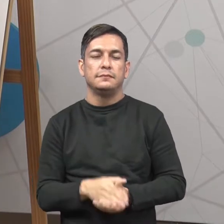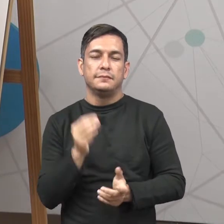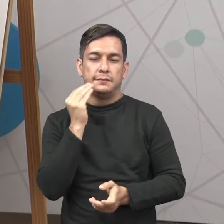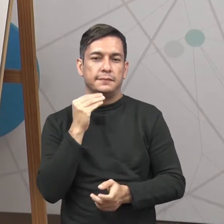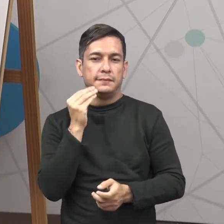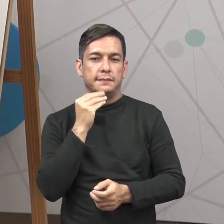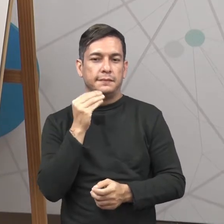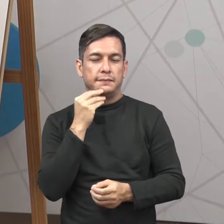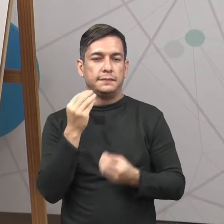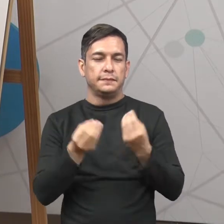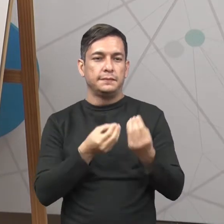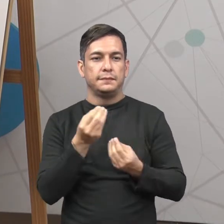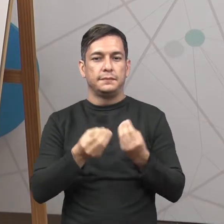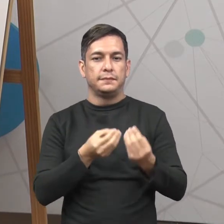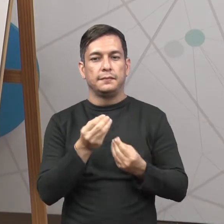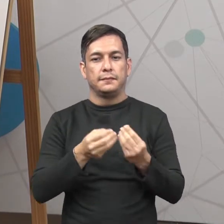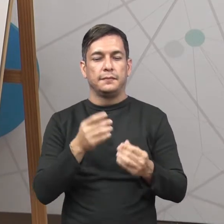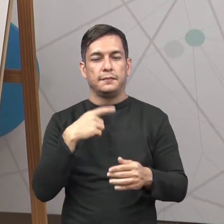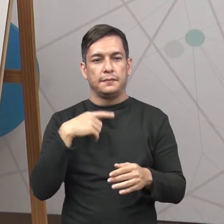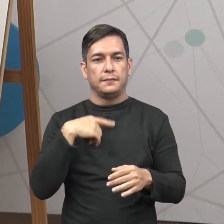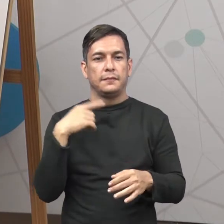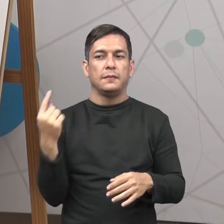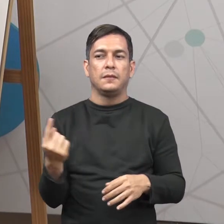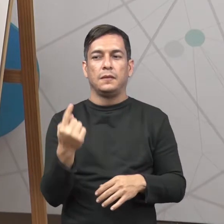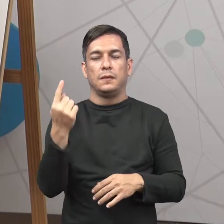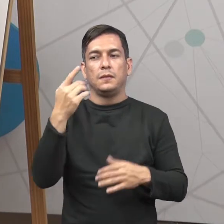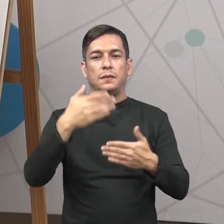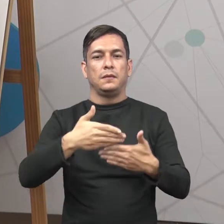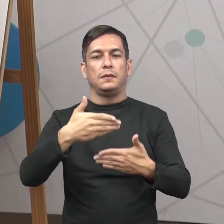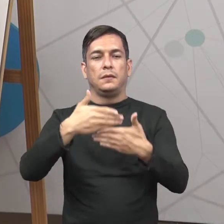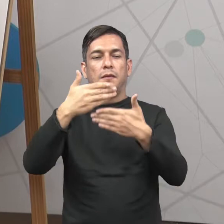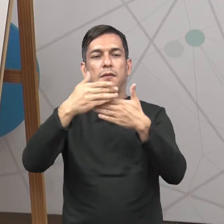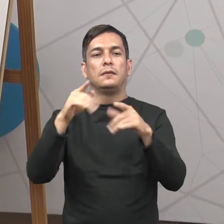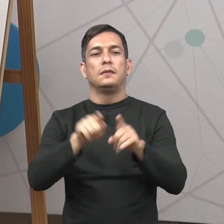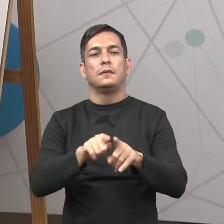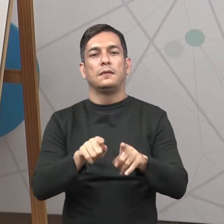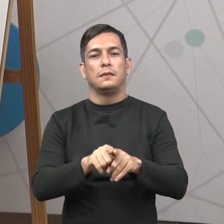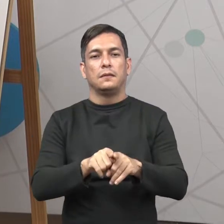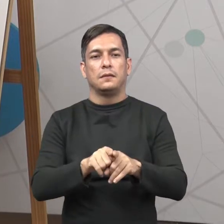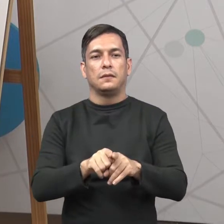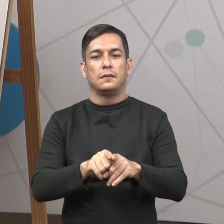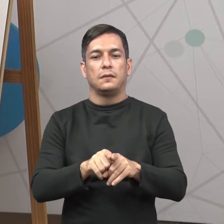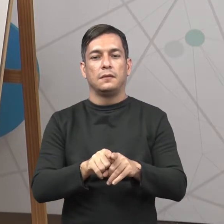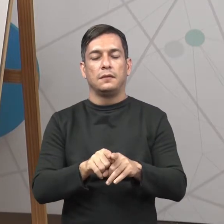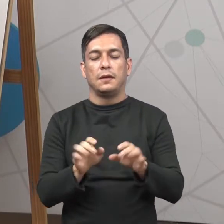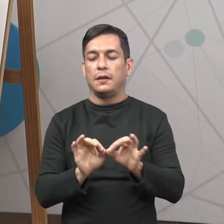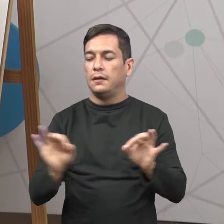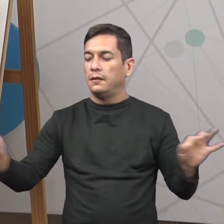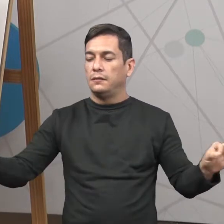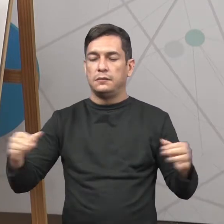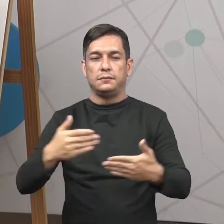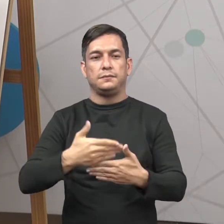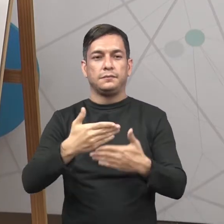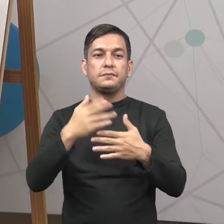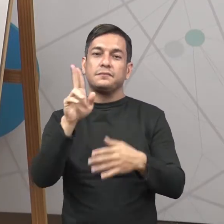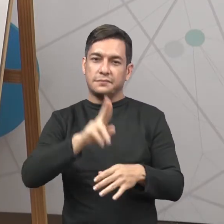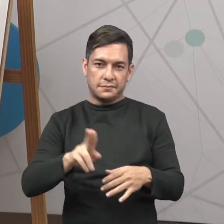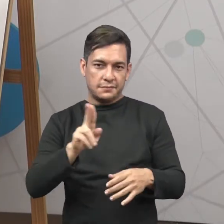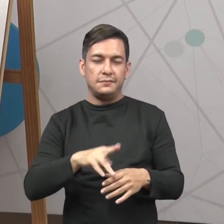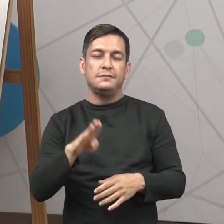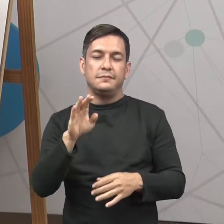testando como poderia ver a altura da parede e também a largura da parede com aquele